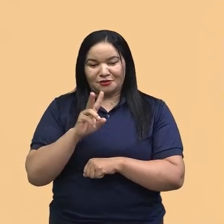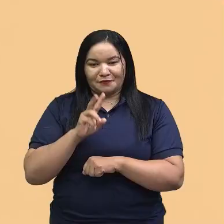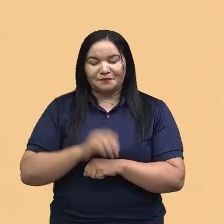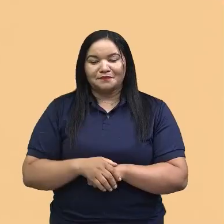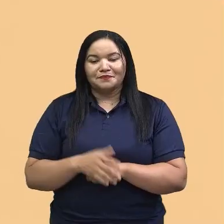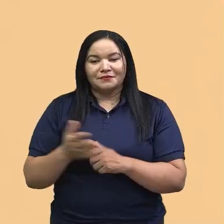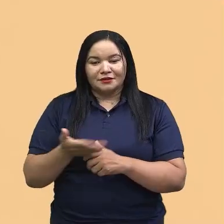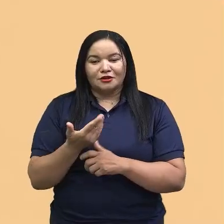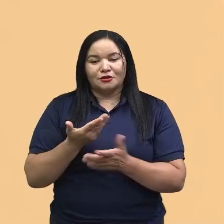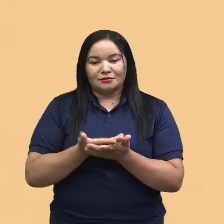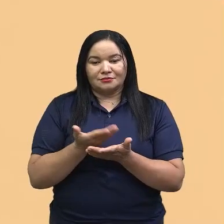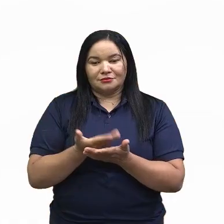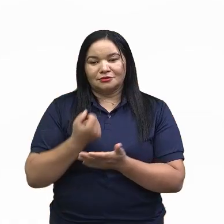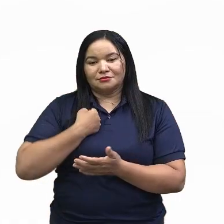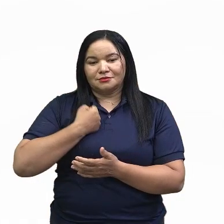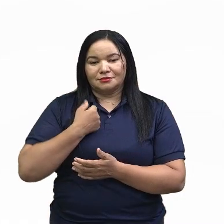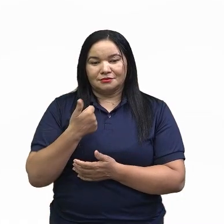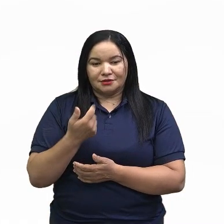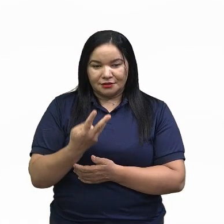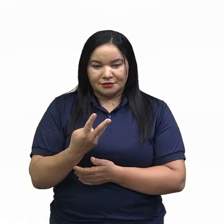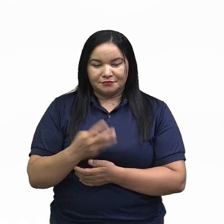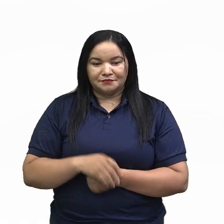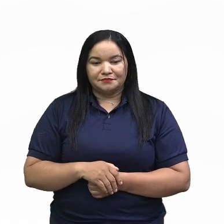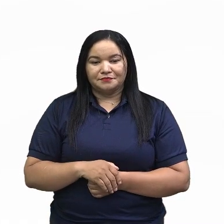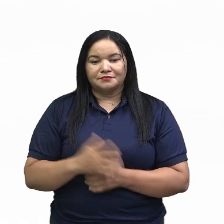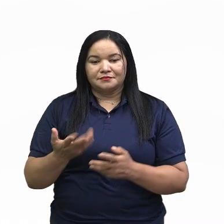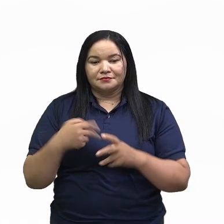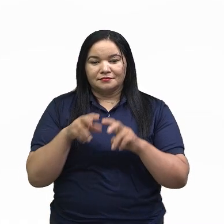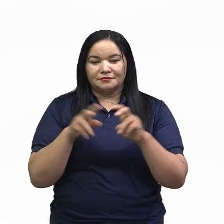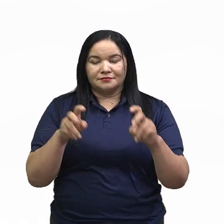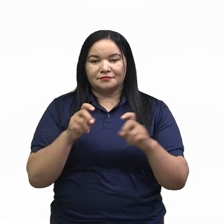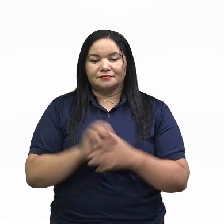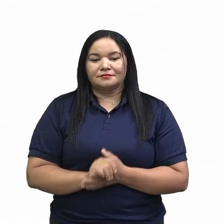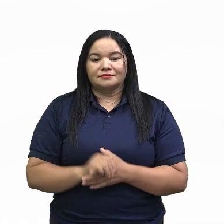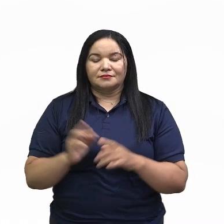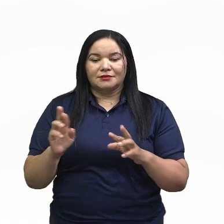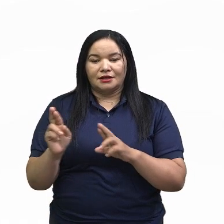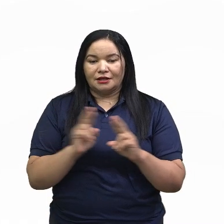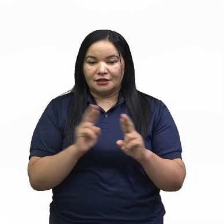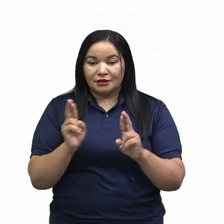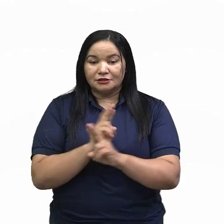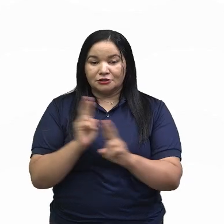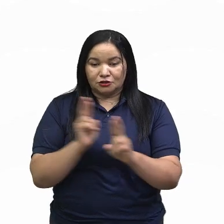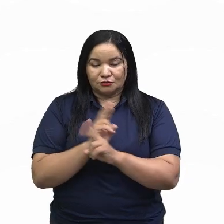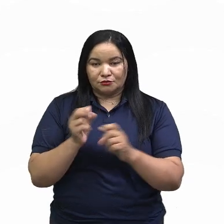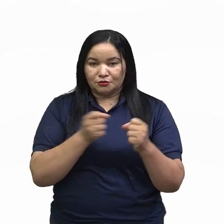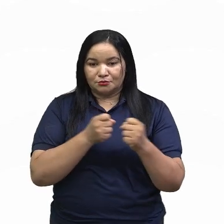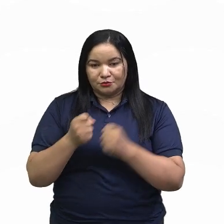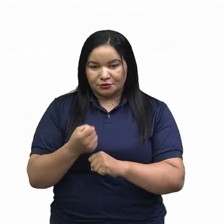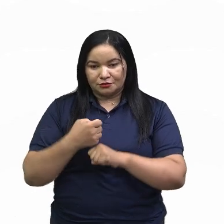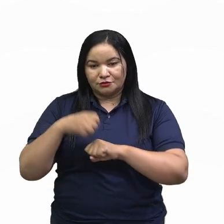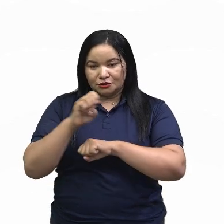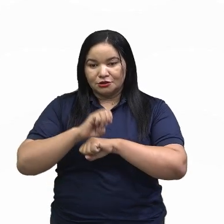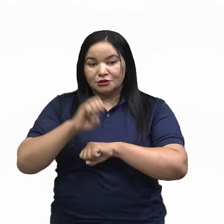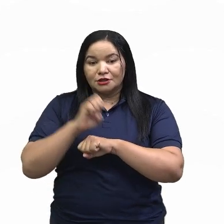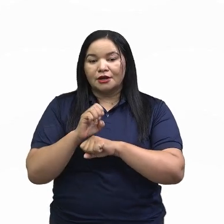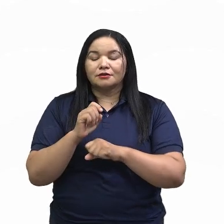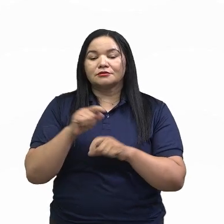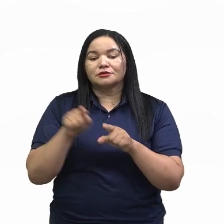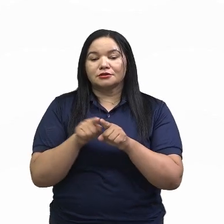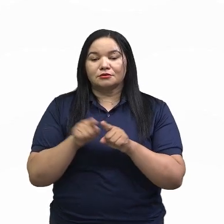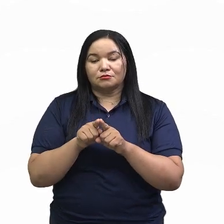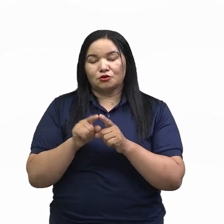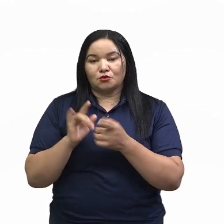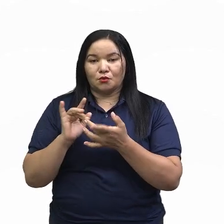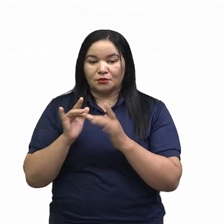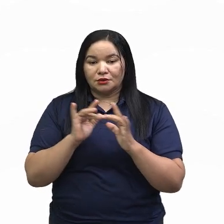História. Vamos à aula de número 13. Objeto de conhecimento. Relações de poder entre os Estados-nações